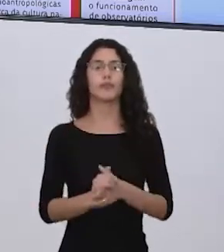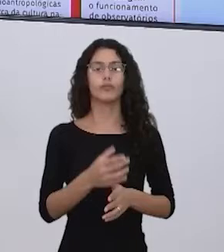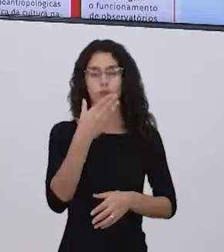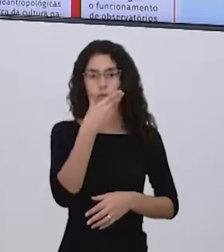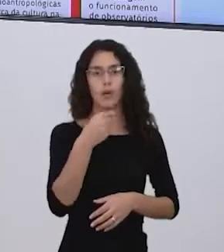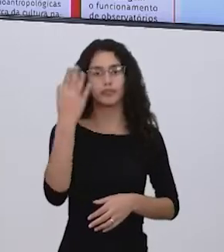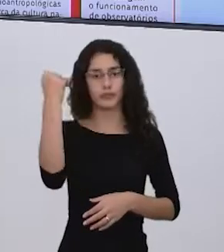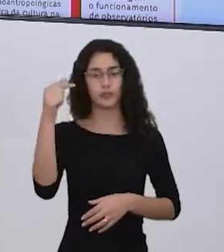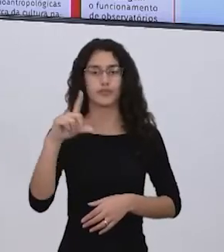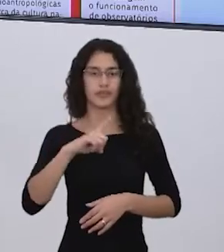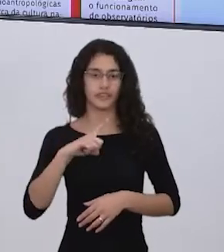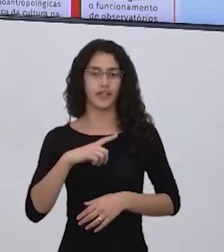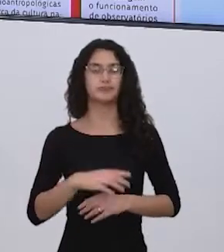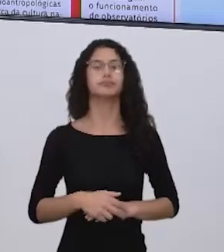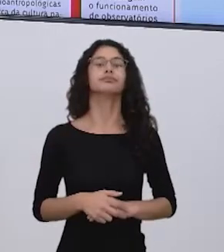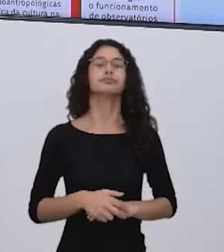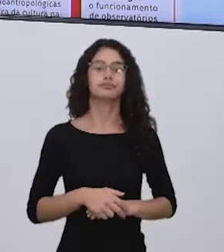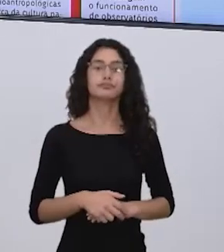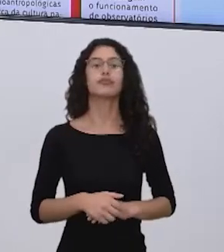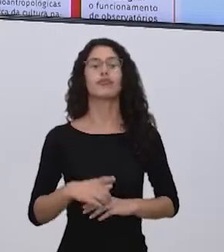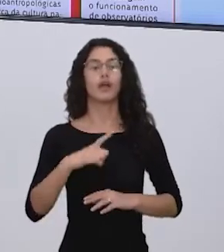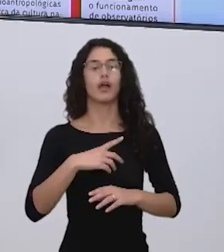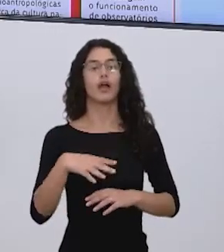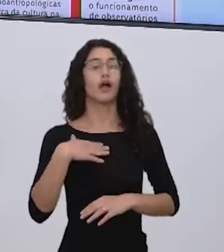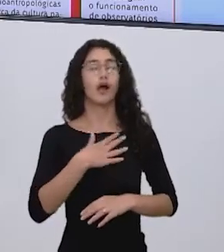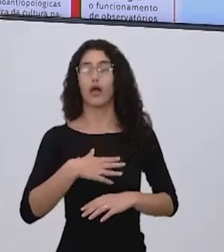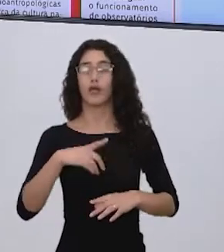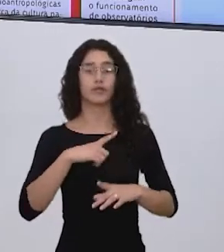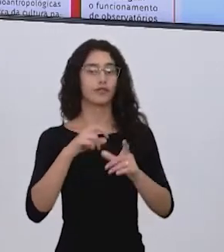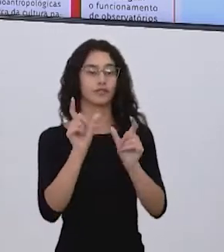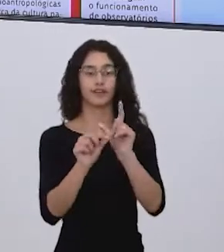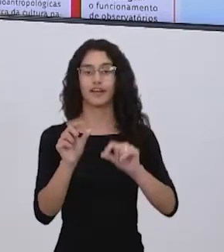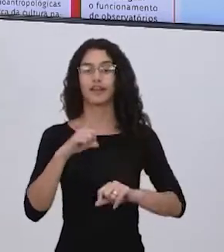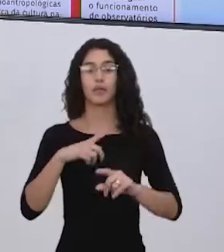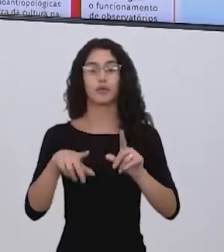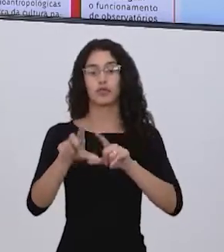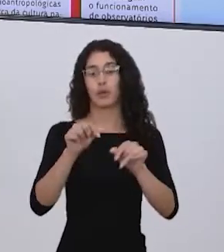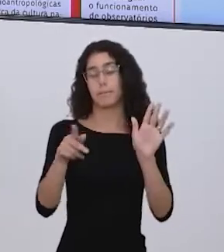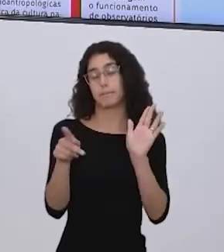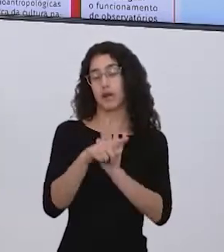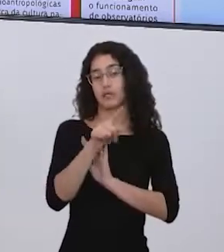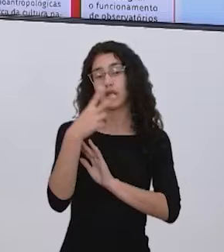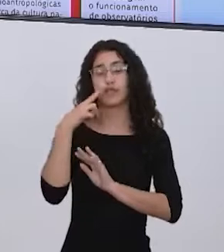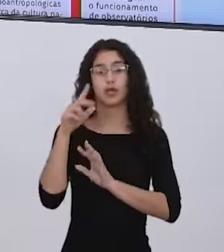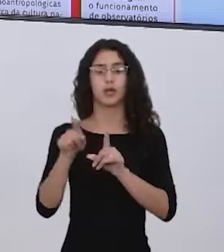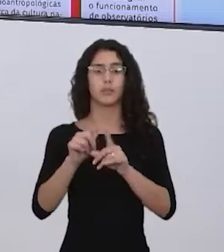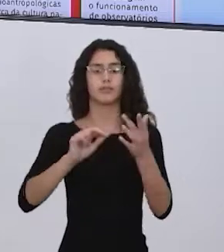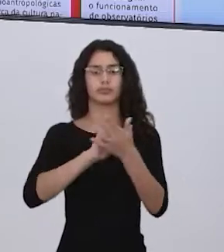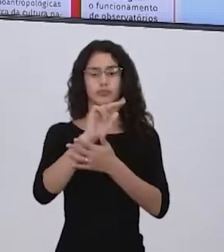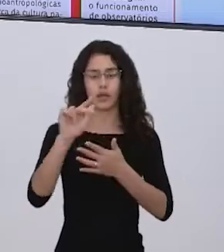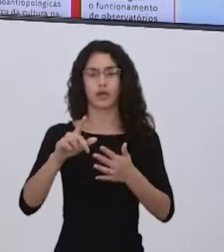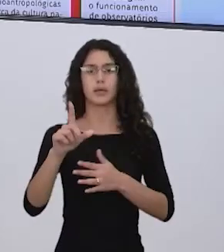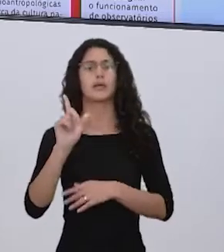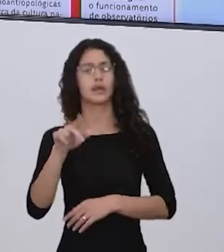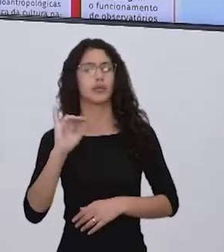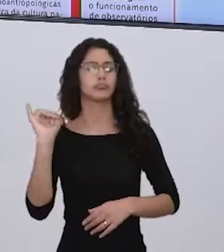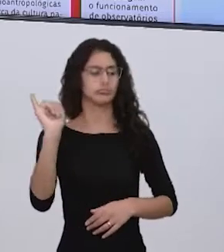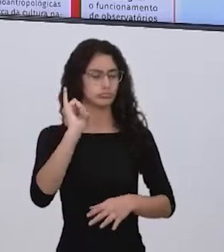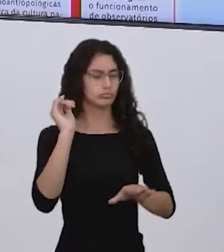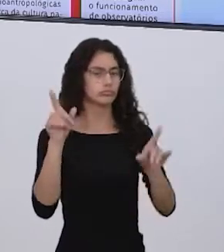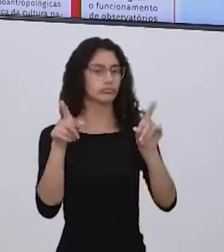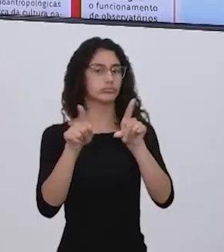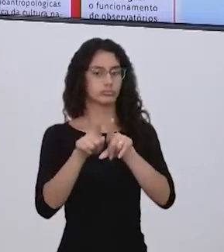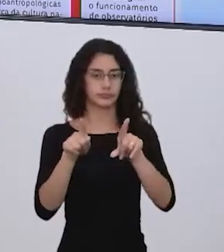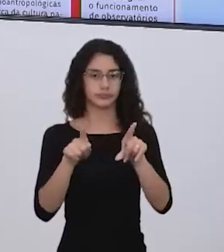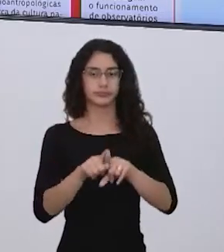vocês viram, mas eu acho super legal, porque eu amo essa definição do Geertz, é uma escolha pessoal, vocês viram outros teóricos, o que é muito importante